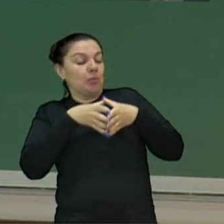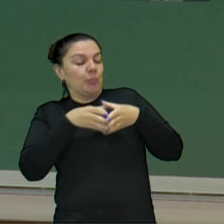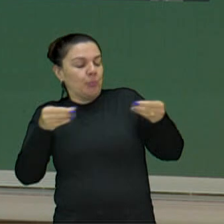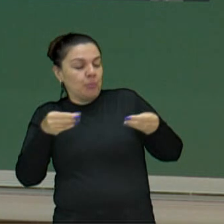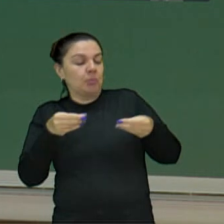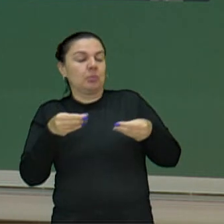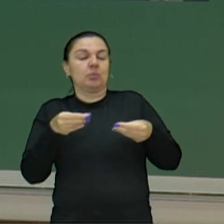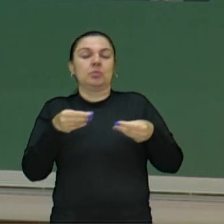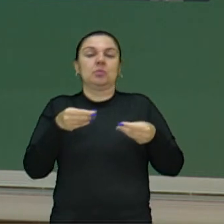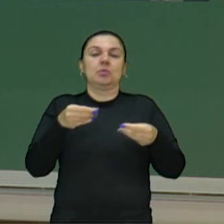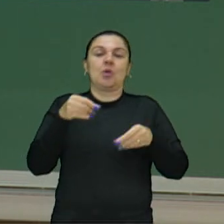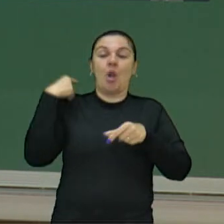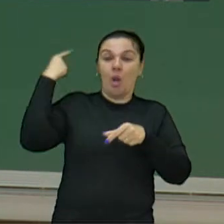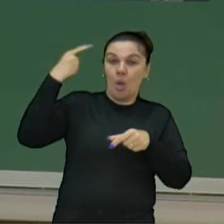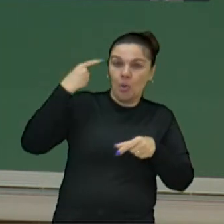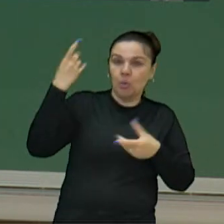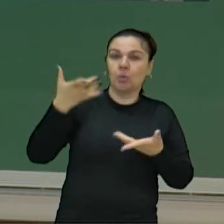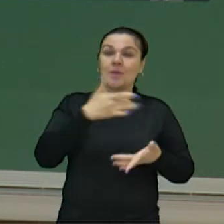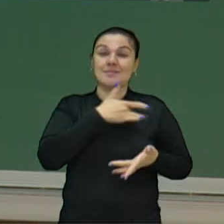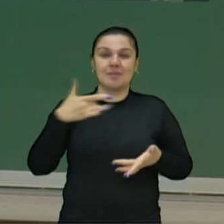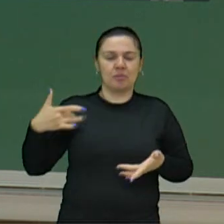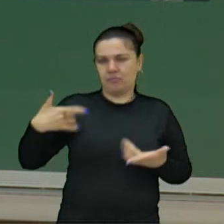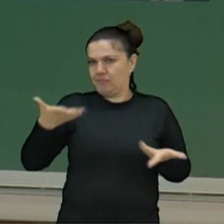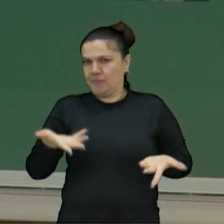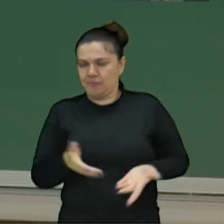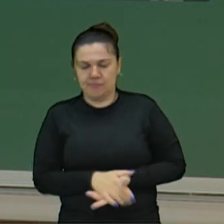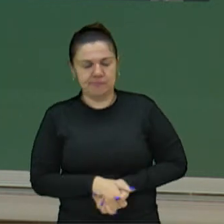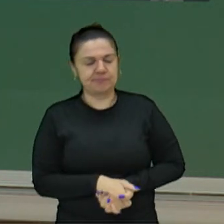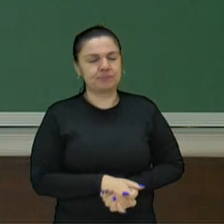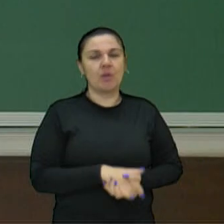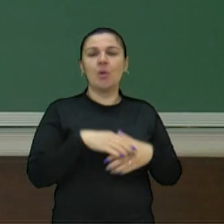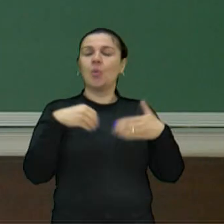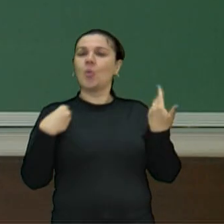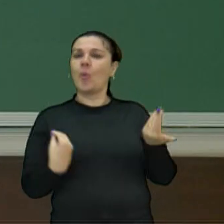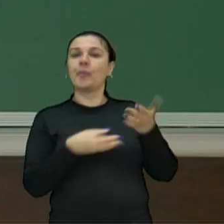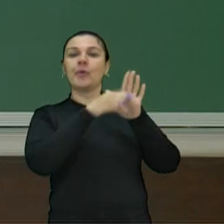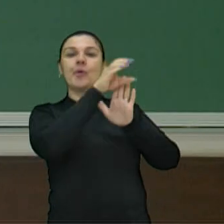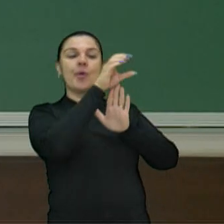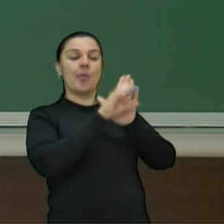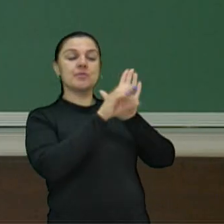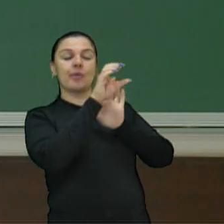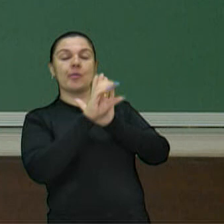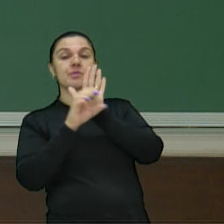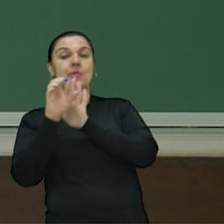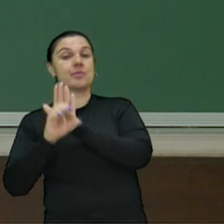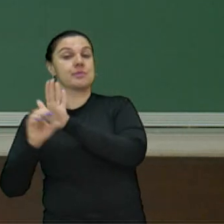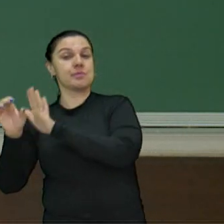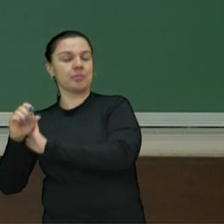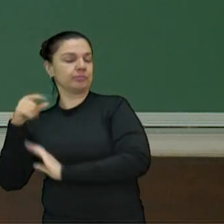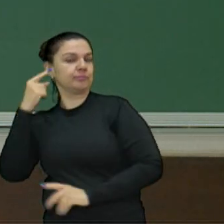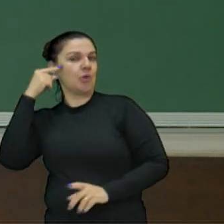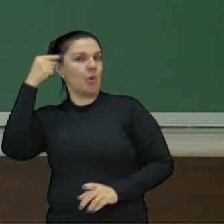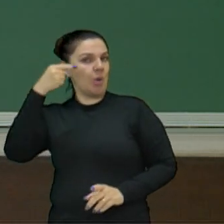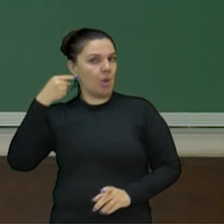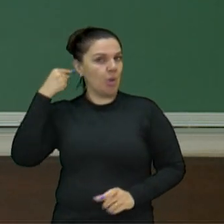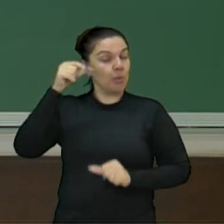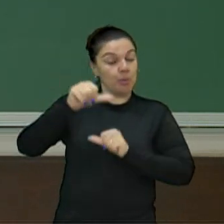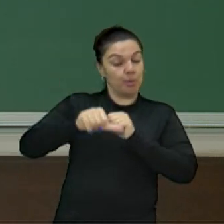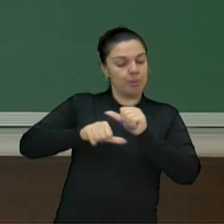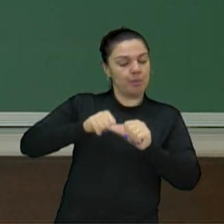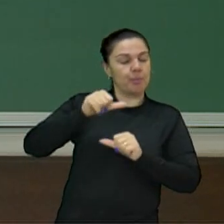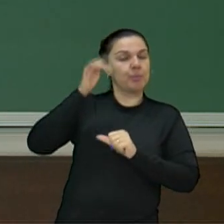através do método científico. Então vejam só, como que o conceito de loucura variou ao longo da história do